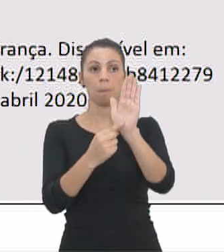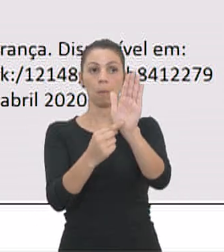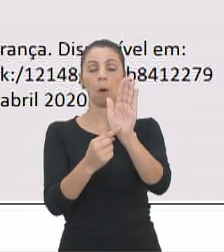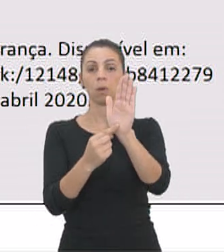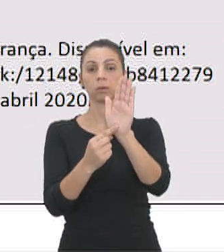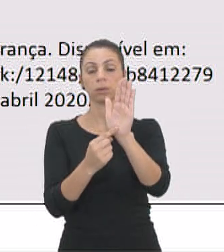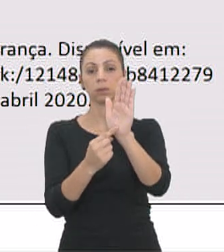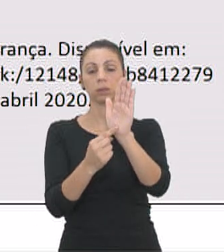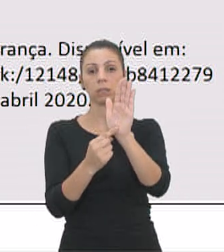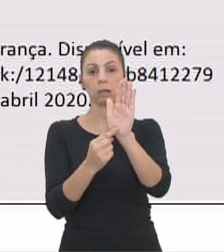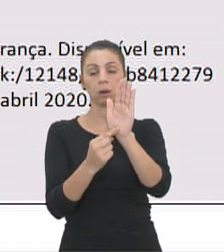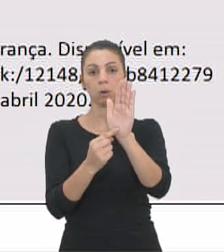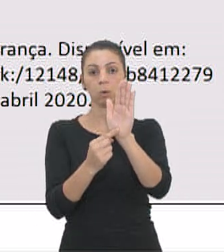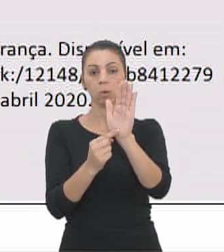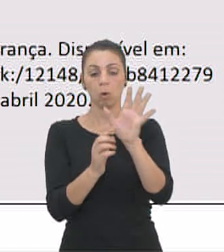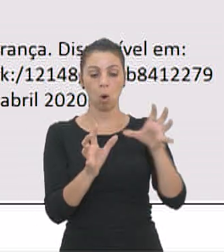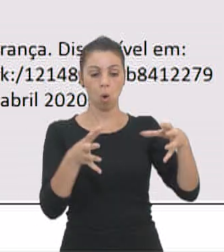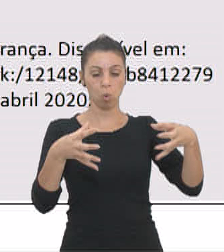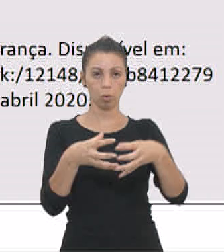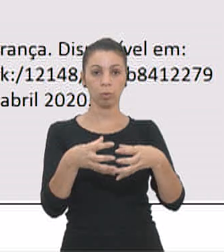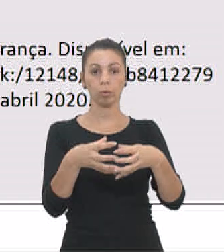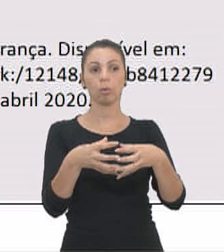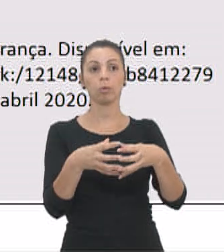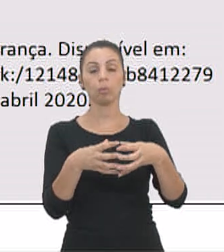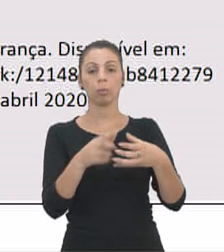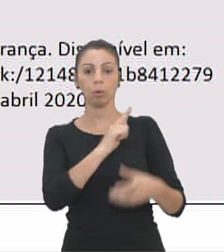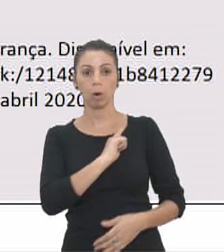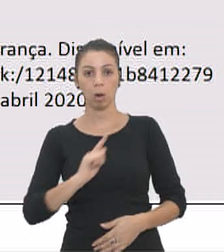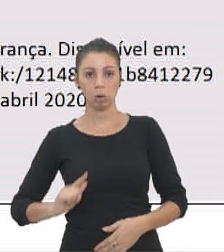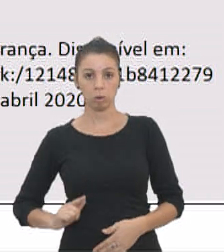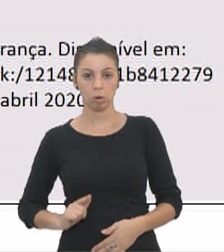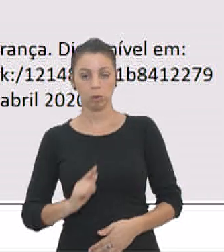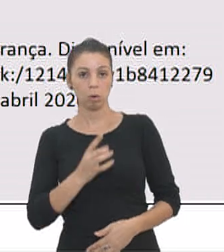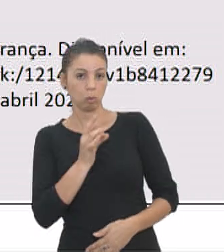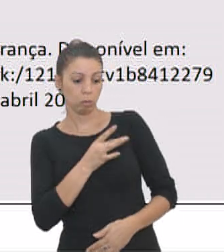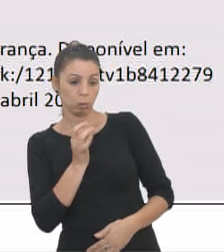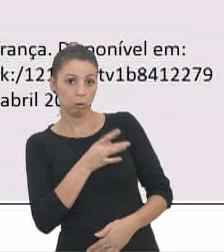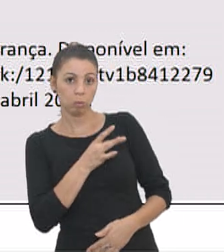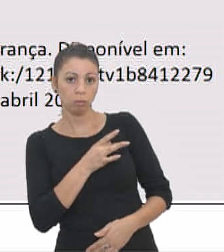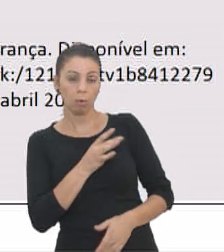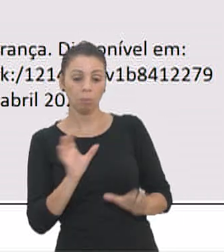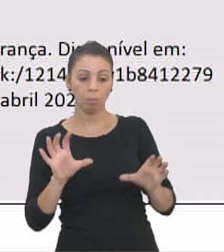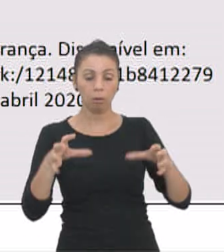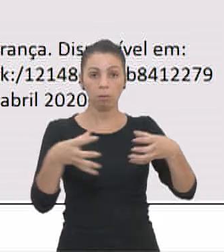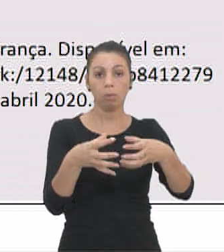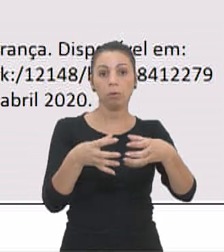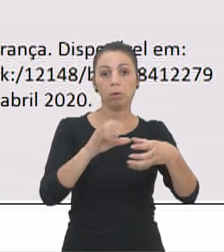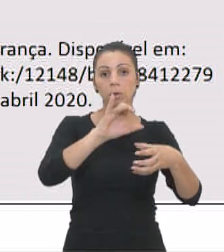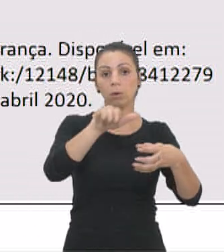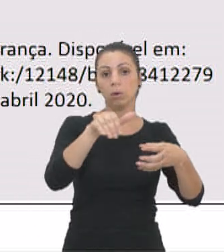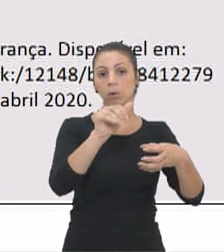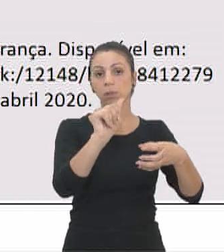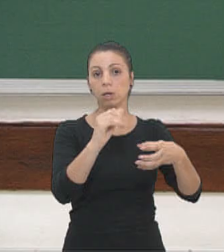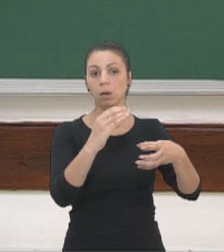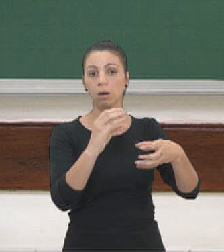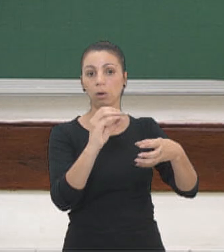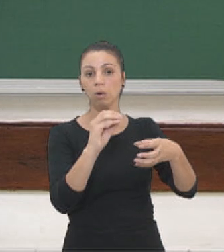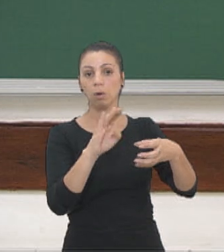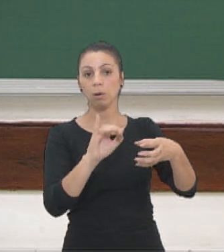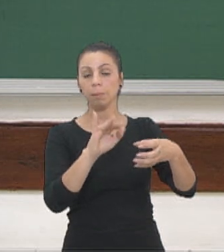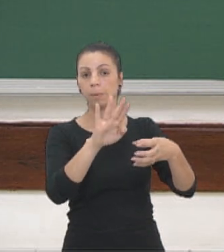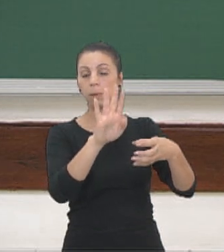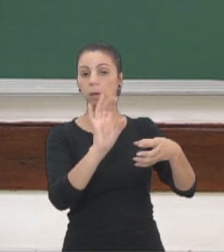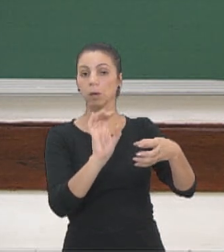terror. Então aqui eu tenho os jacobinos discutindo sobre quem deveria